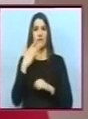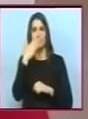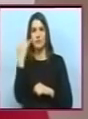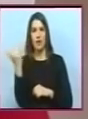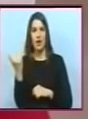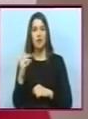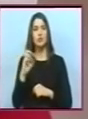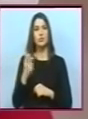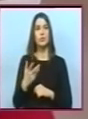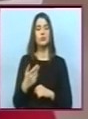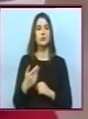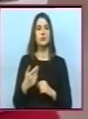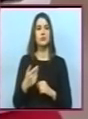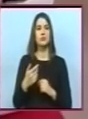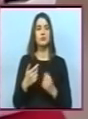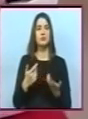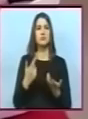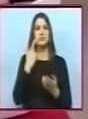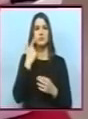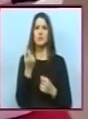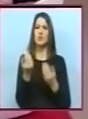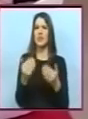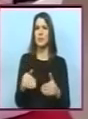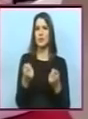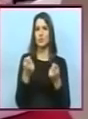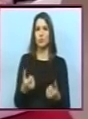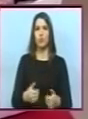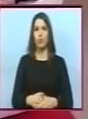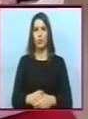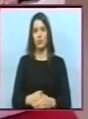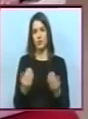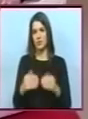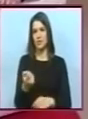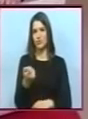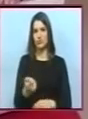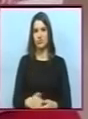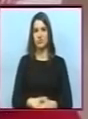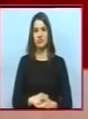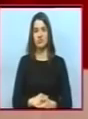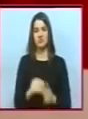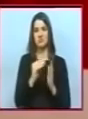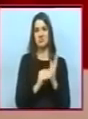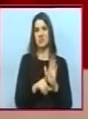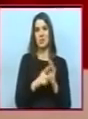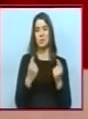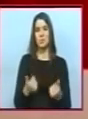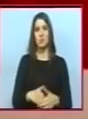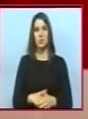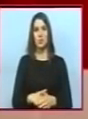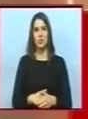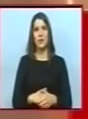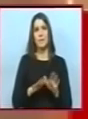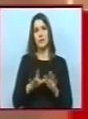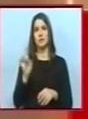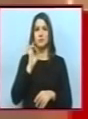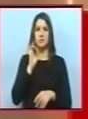realização de testamento, ou seja, praticar mas é atos limitado. Contra o testamento. É muito limitado. É muito limitado. Mas a pessoa está